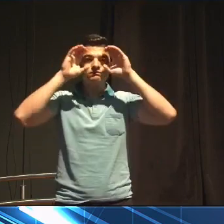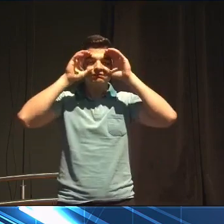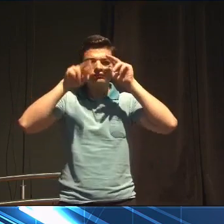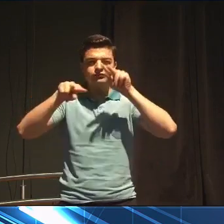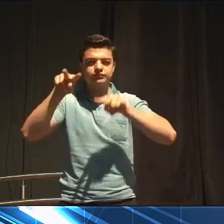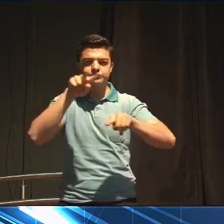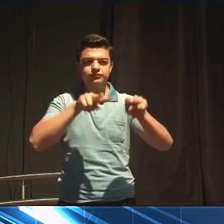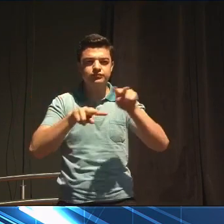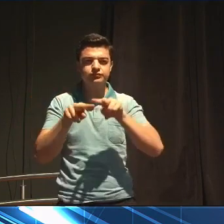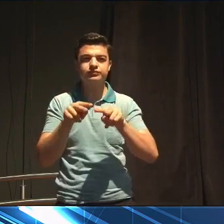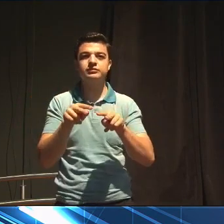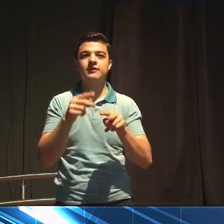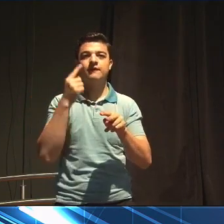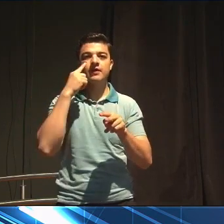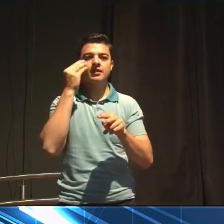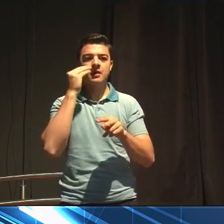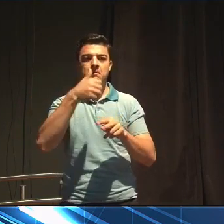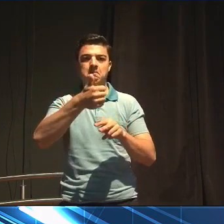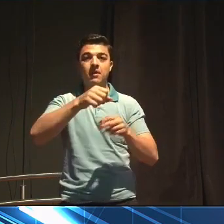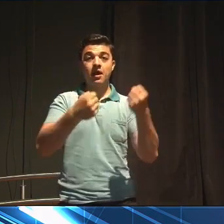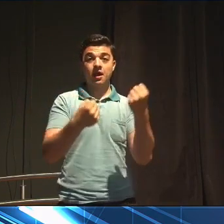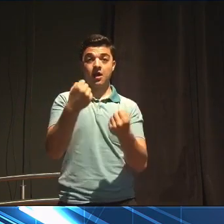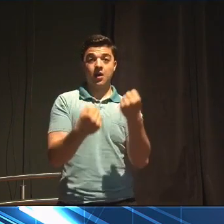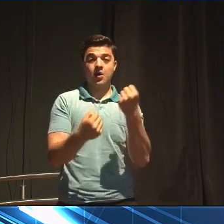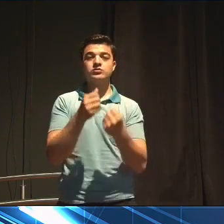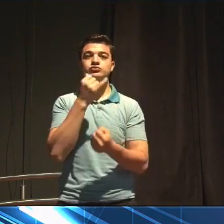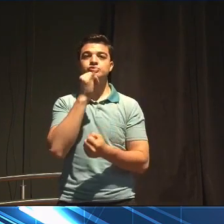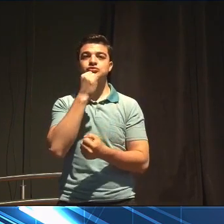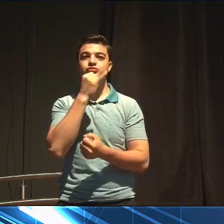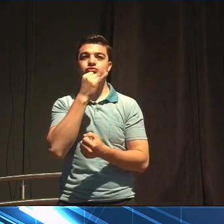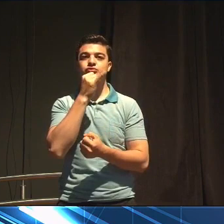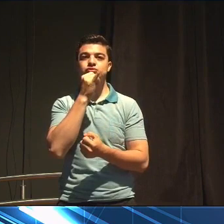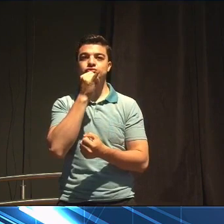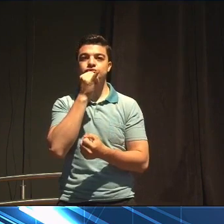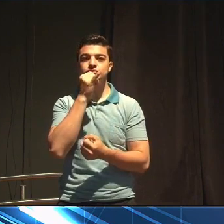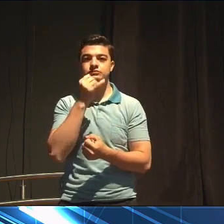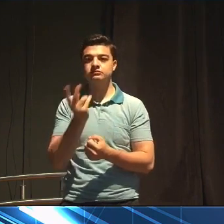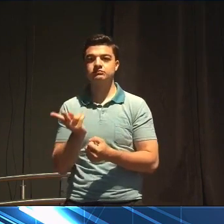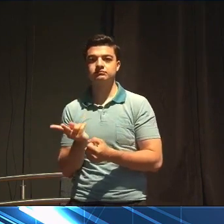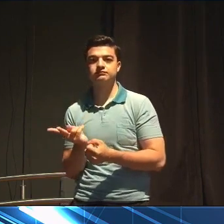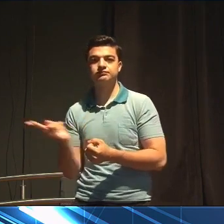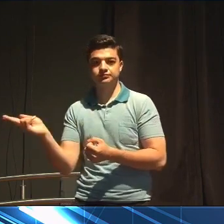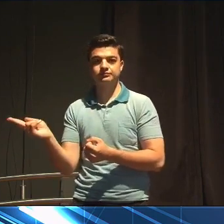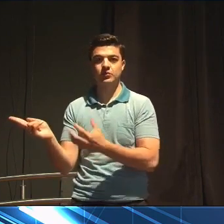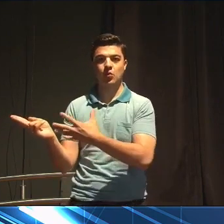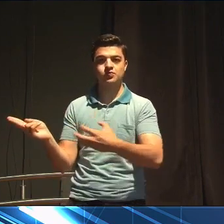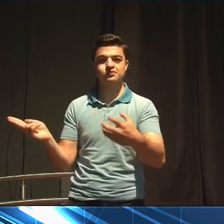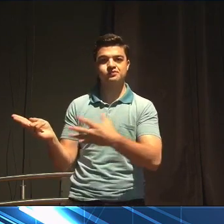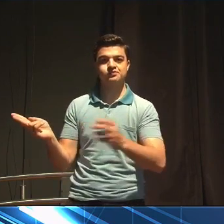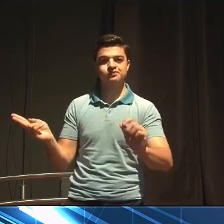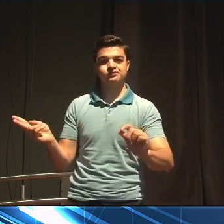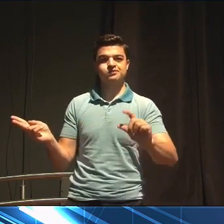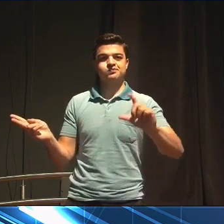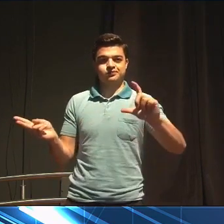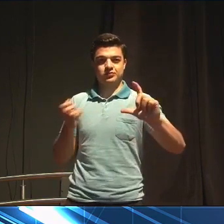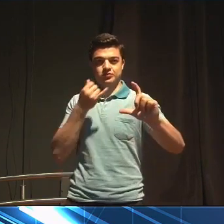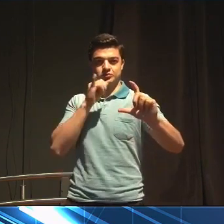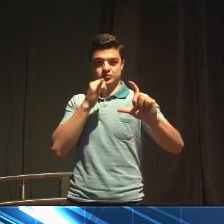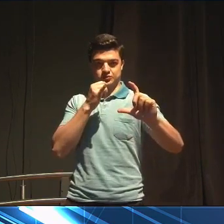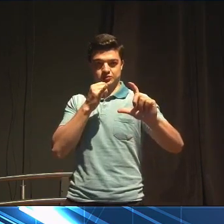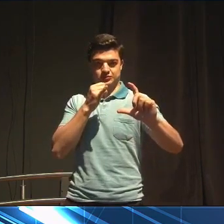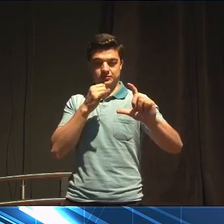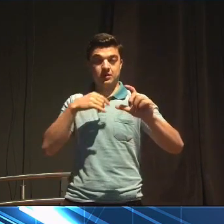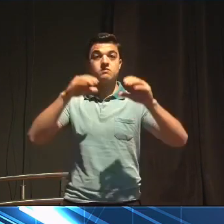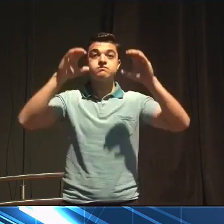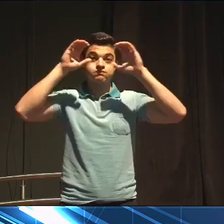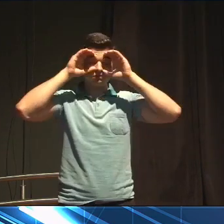No caso da que eu participei, era colocar um carro elétrico para carregar. Então foi feito o design, o carro foi colocado dentro de uma